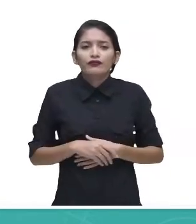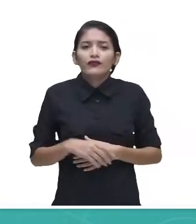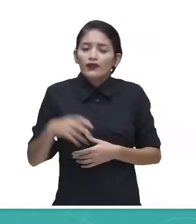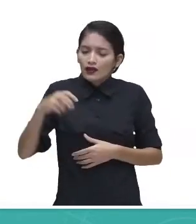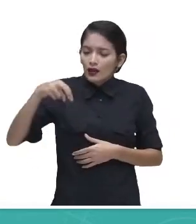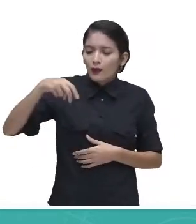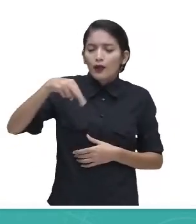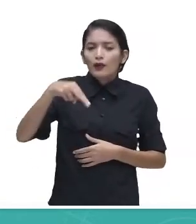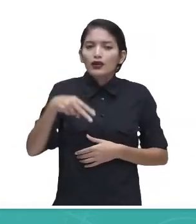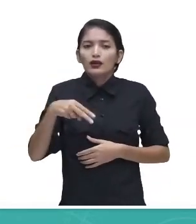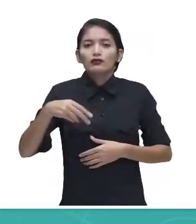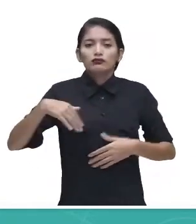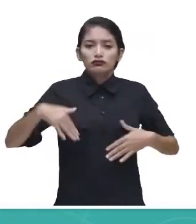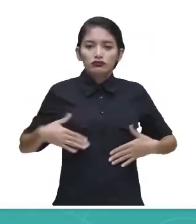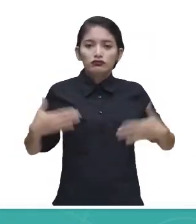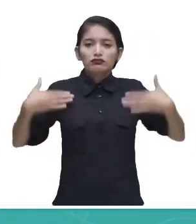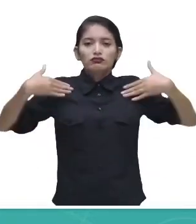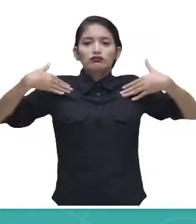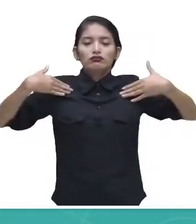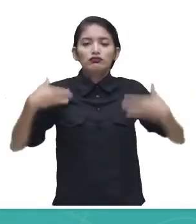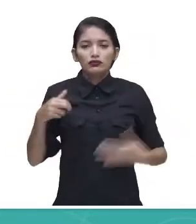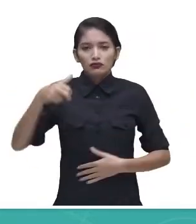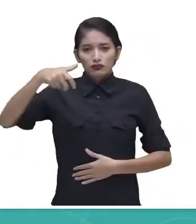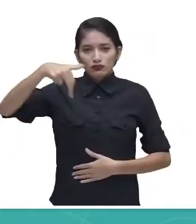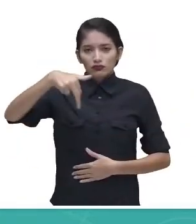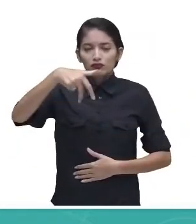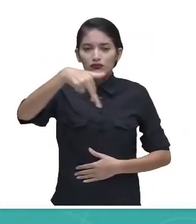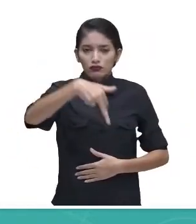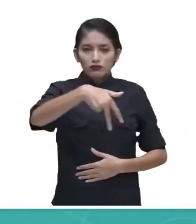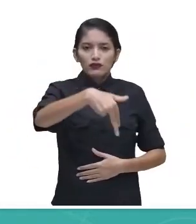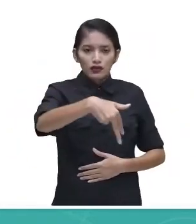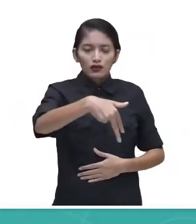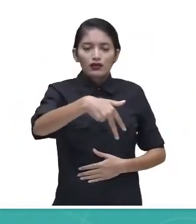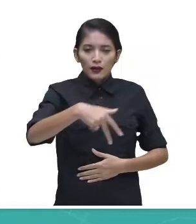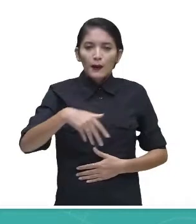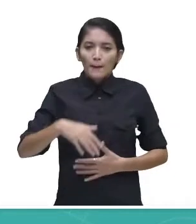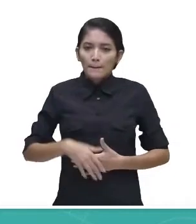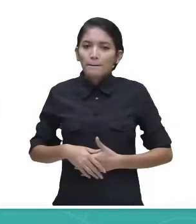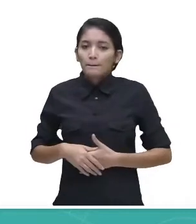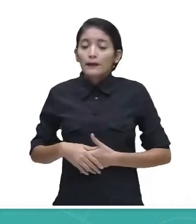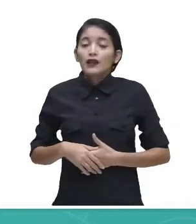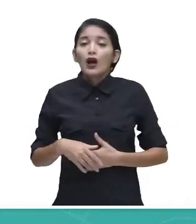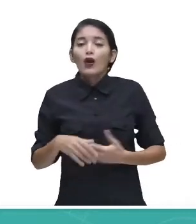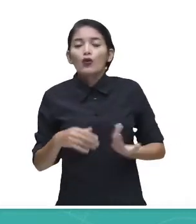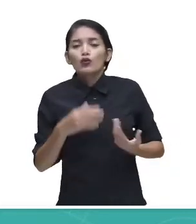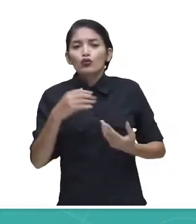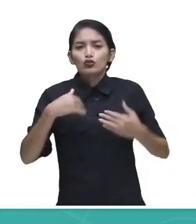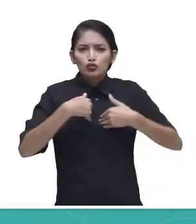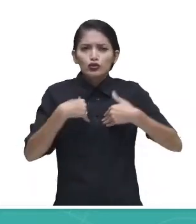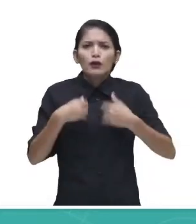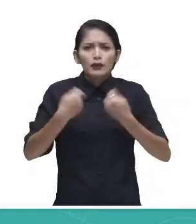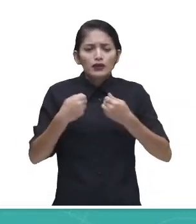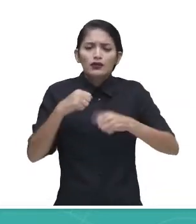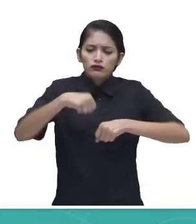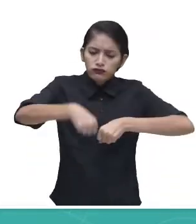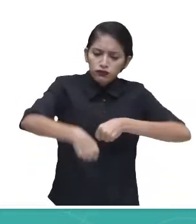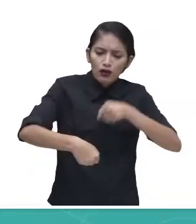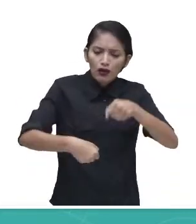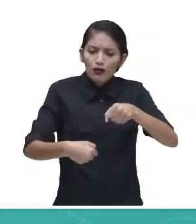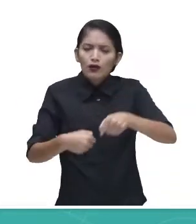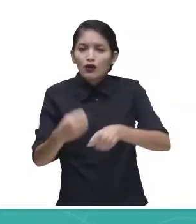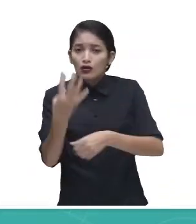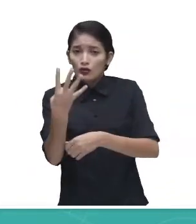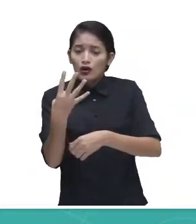posição ereta. Diferentemente dos outros animais, que são quadrúpedes, né? Precisam andar com mãos e pernas, né, no chão, com mãos no